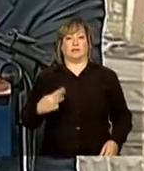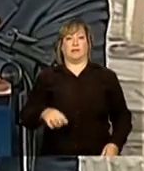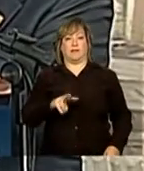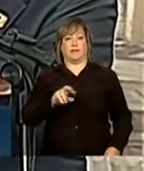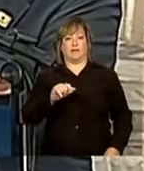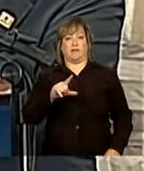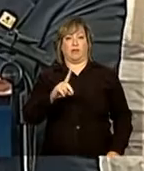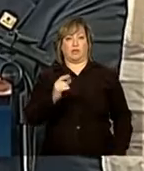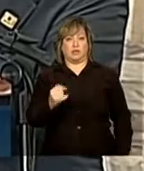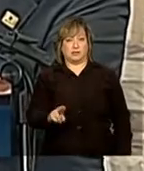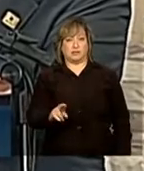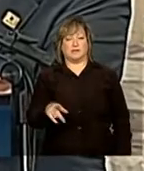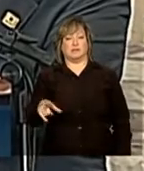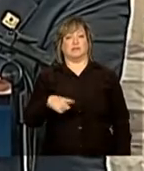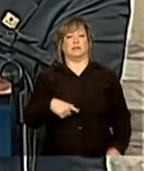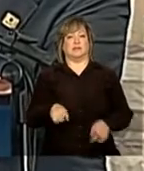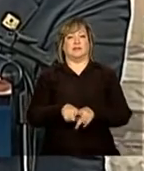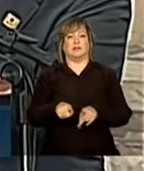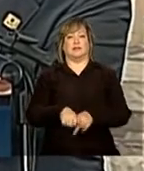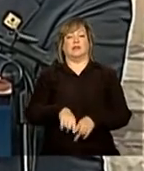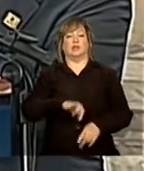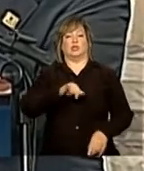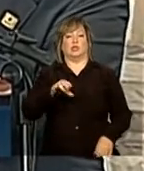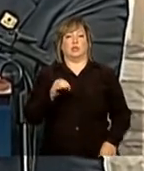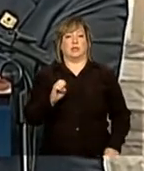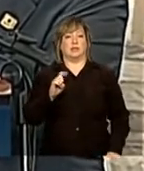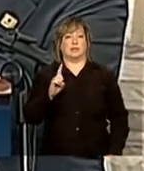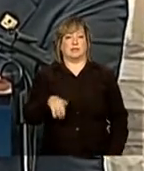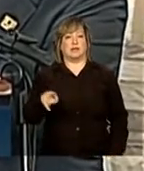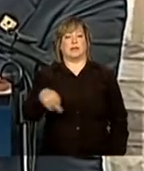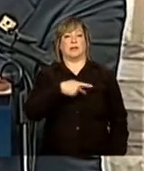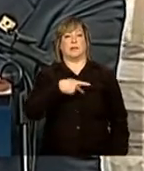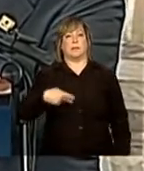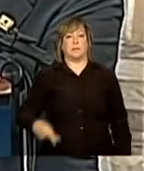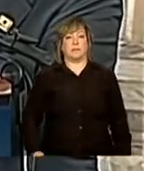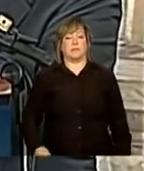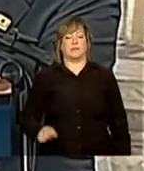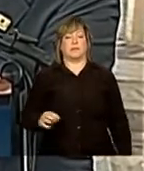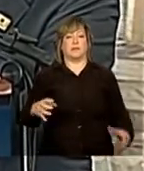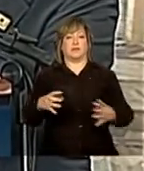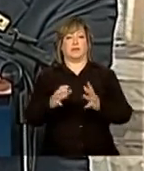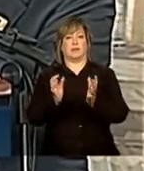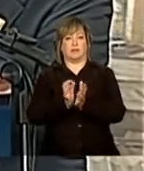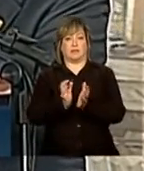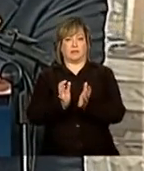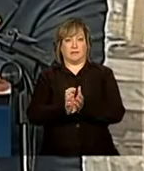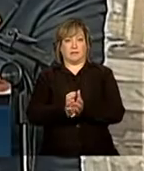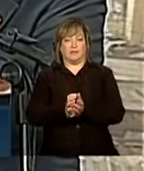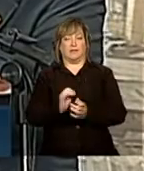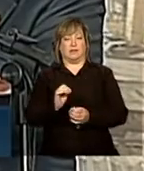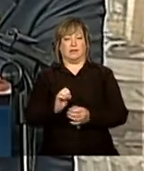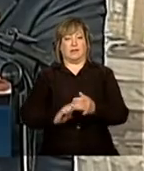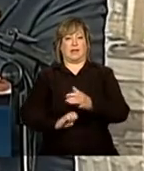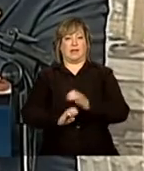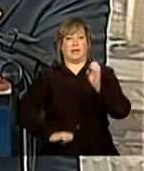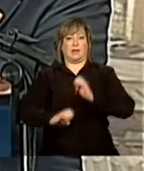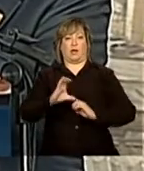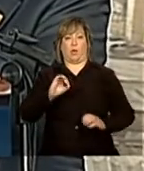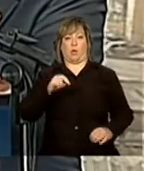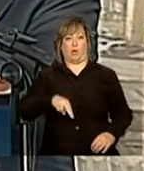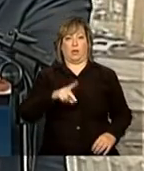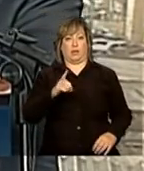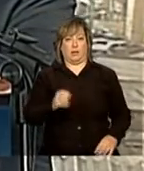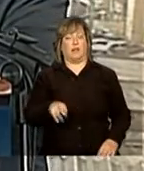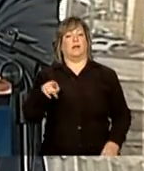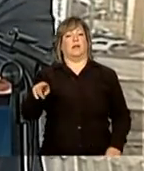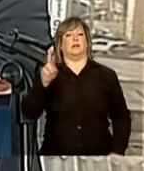Pires, José Lúcio Lima Machado, presidente da Companhia de Desenvolvimento do Estado da Bahia, empresa Condé, que foi